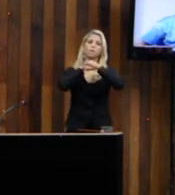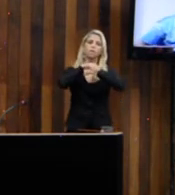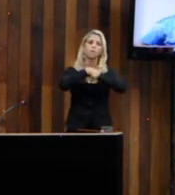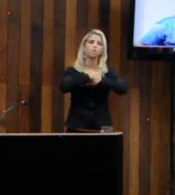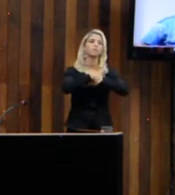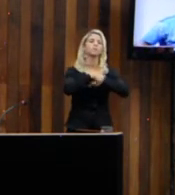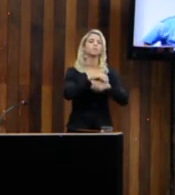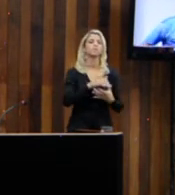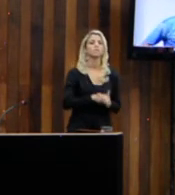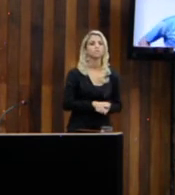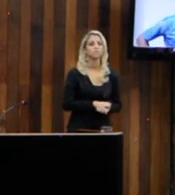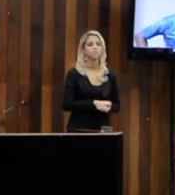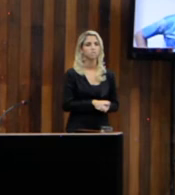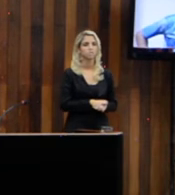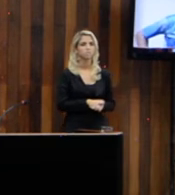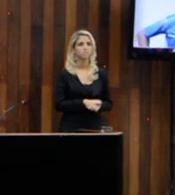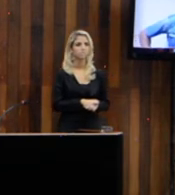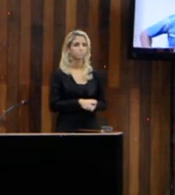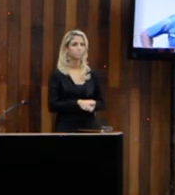Boa noite,